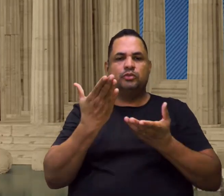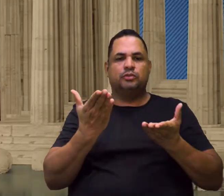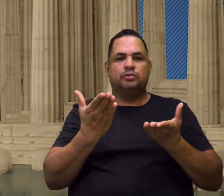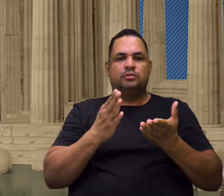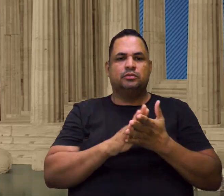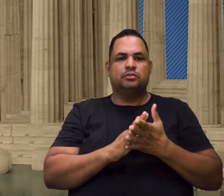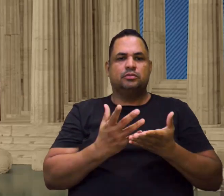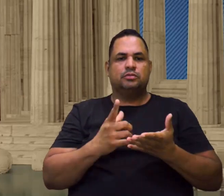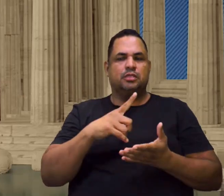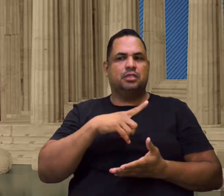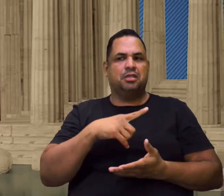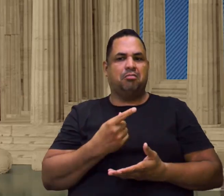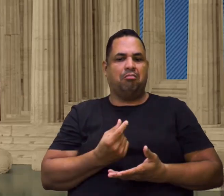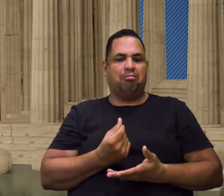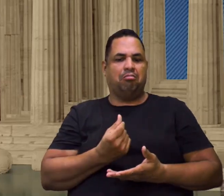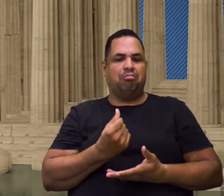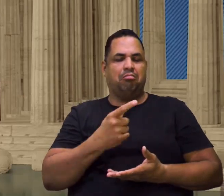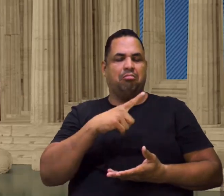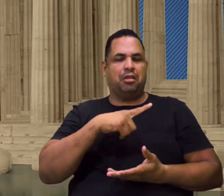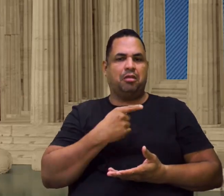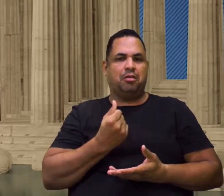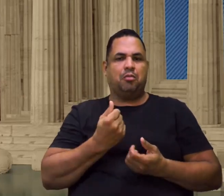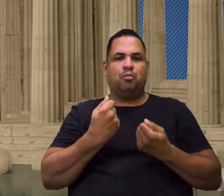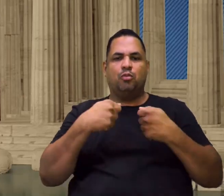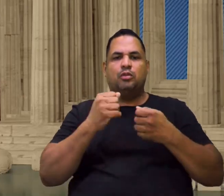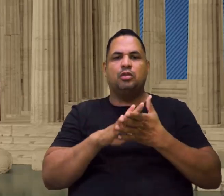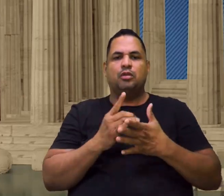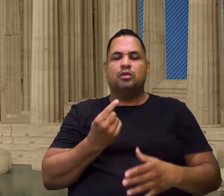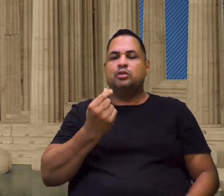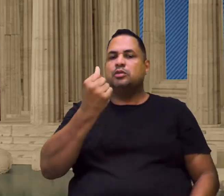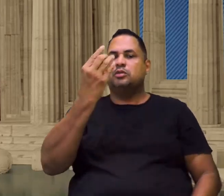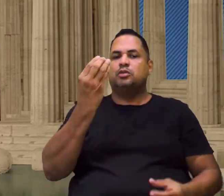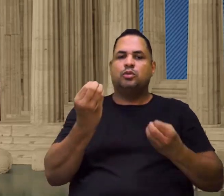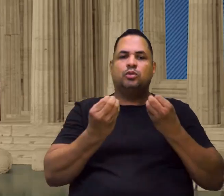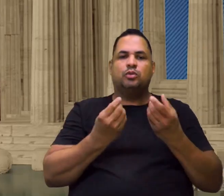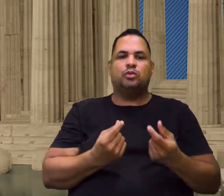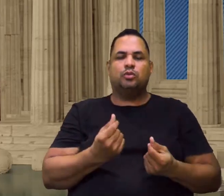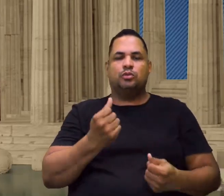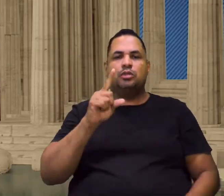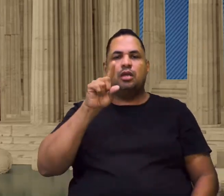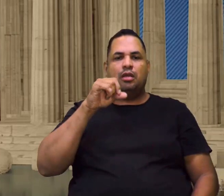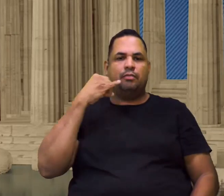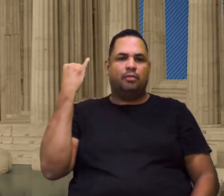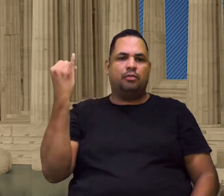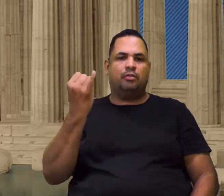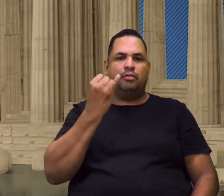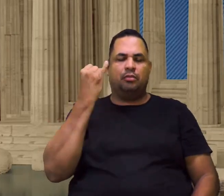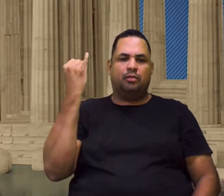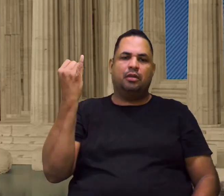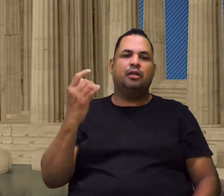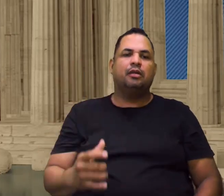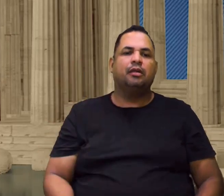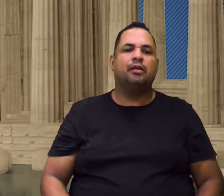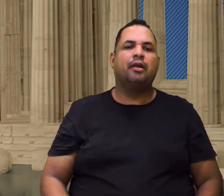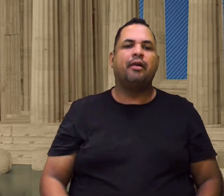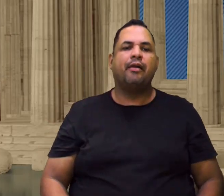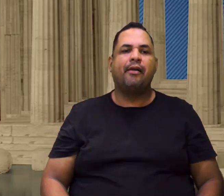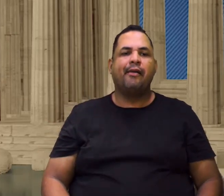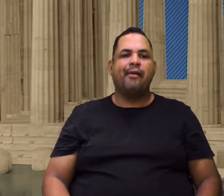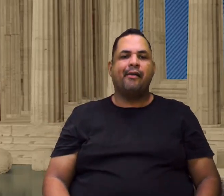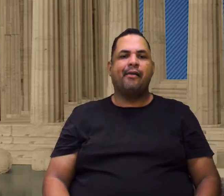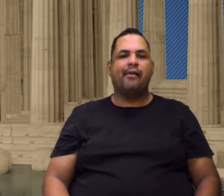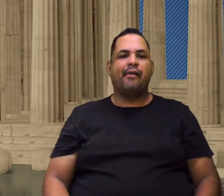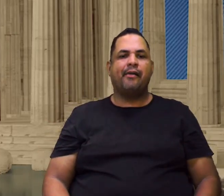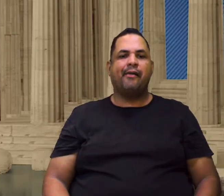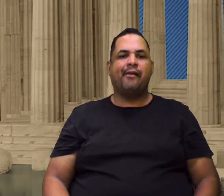apenas quem manda o dinheiro, como que ela vai para frente assim? O dinheiro é importante, não estou dizendo que você não deve ter, não deve